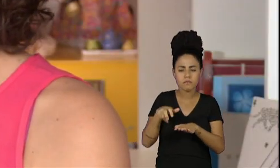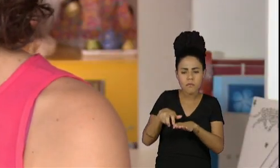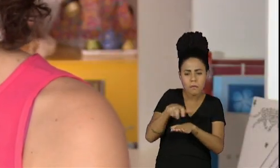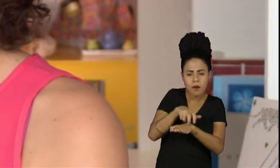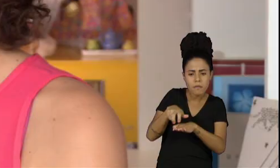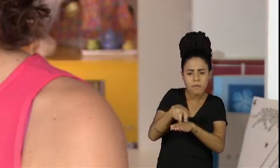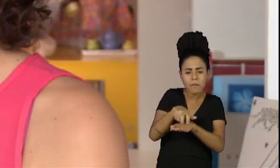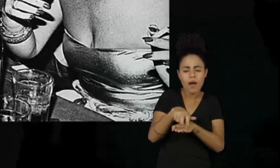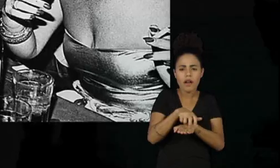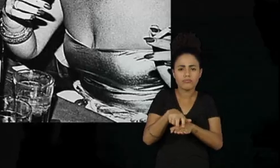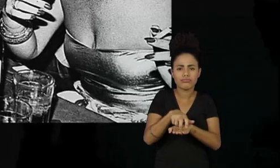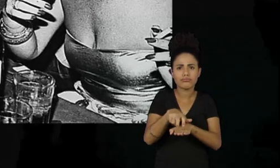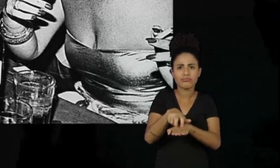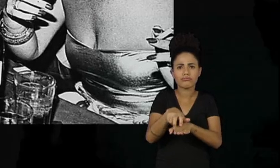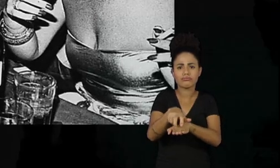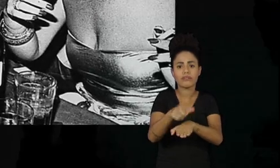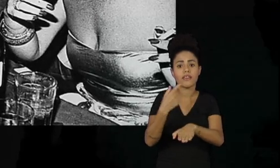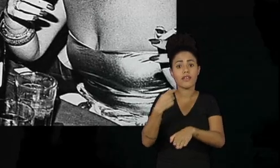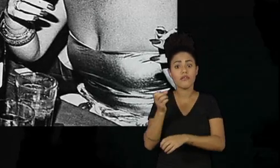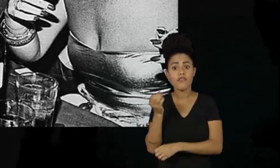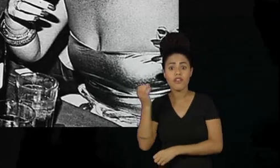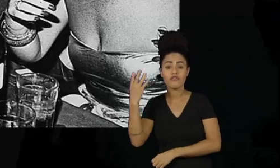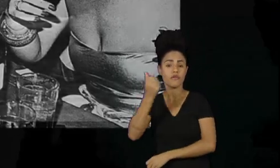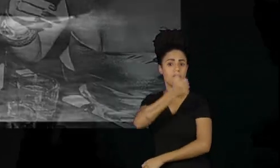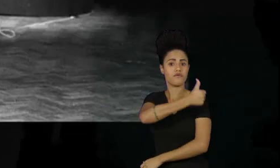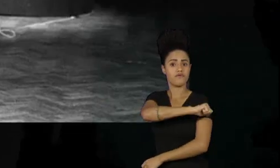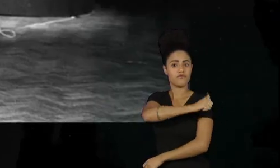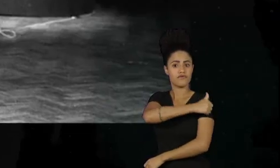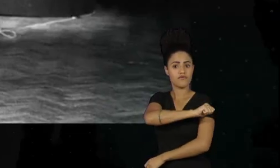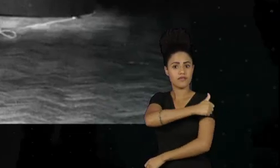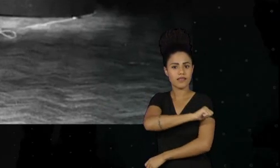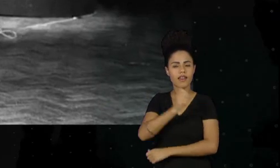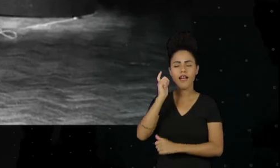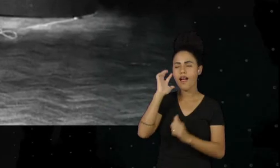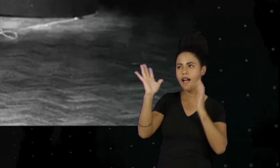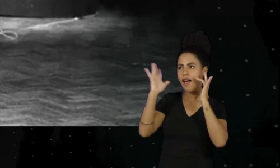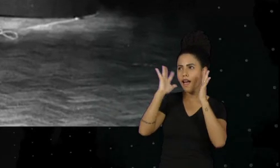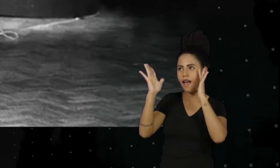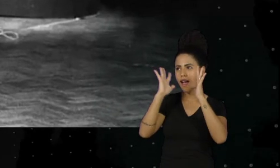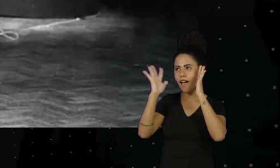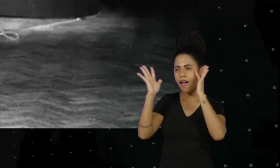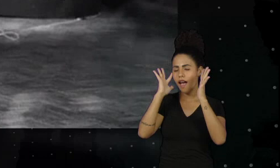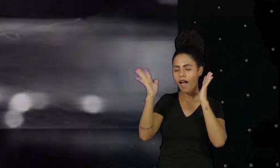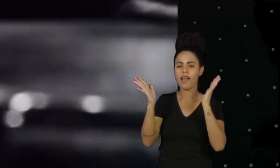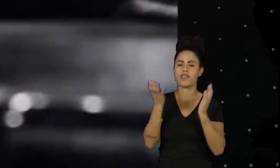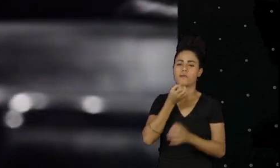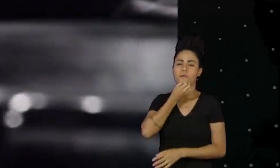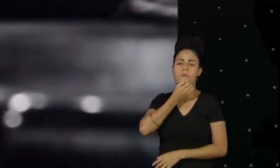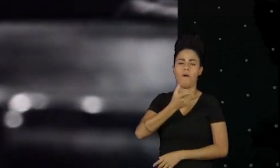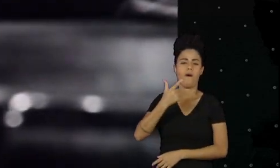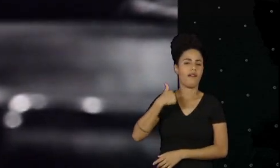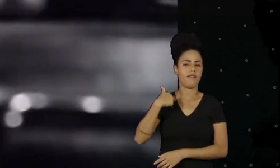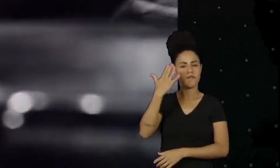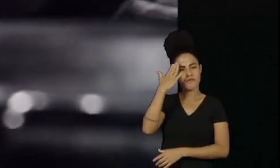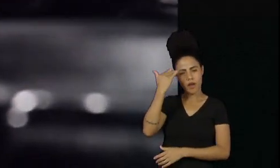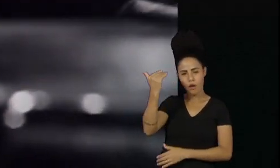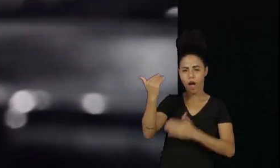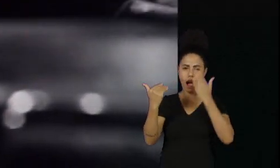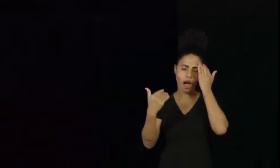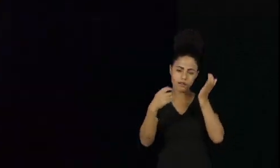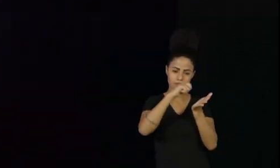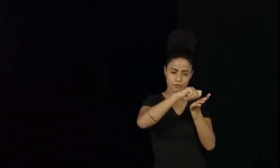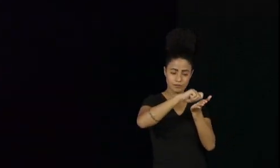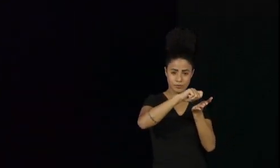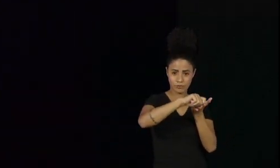dado em nada. E ele vai parar no Rio de Janeiro, que era o lugar que ele sonhava que seria o Eldorado, onde ele se tornaria um compositor.